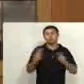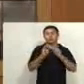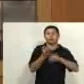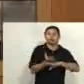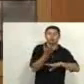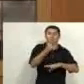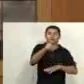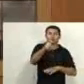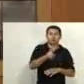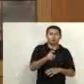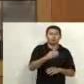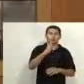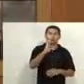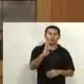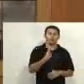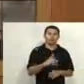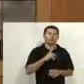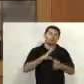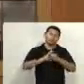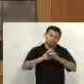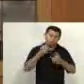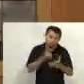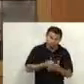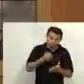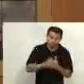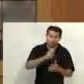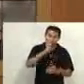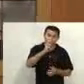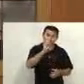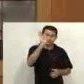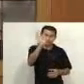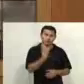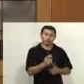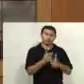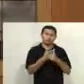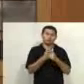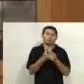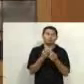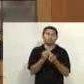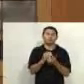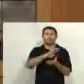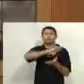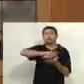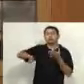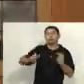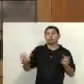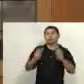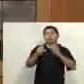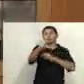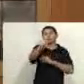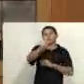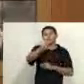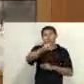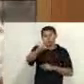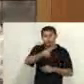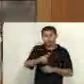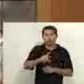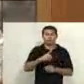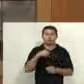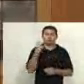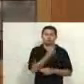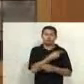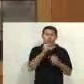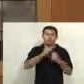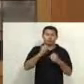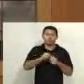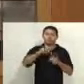acima de X, nesse caso do B, eu devo pegar 50% e tirar o valor de Z, tá? Nesse caso que a gente